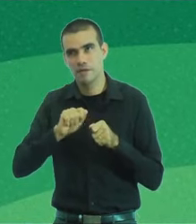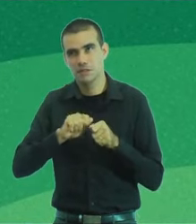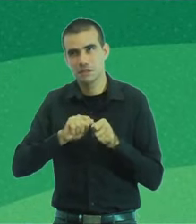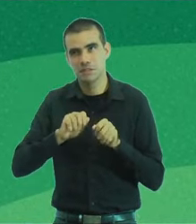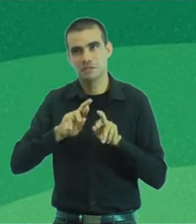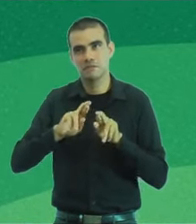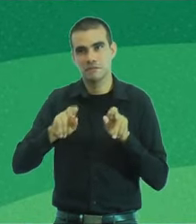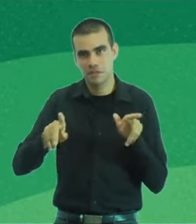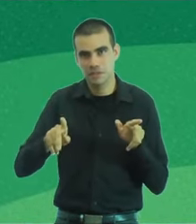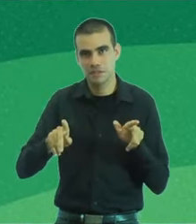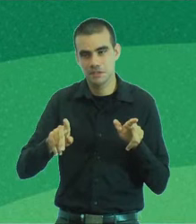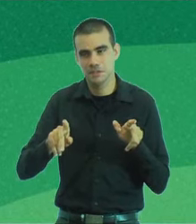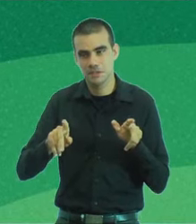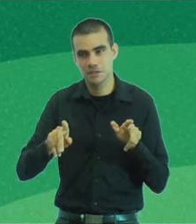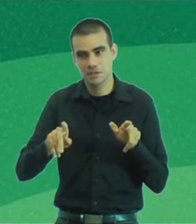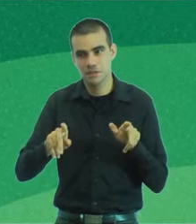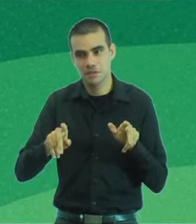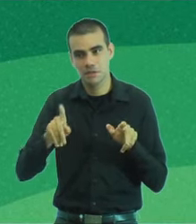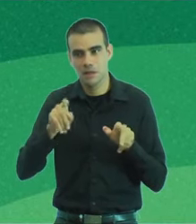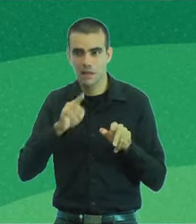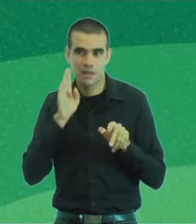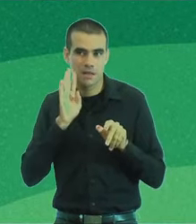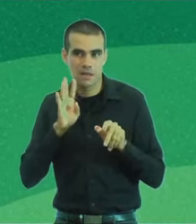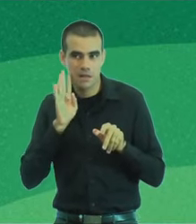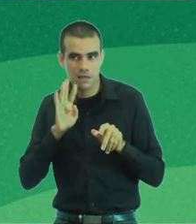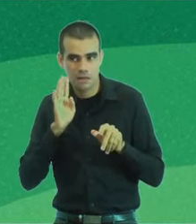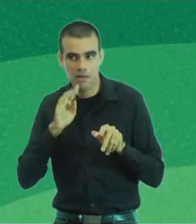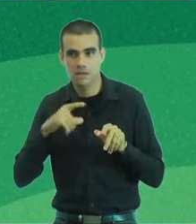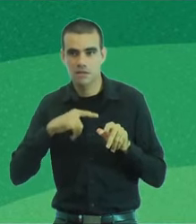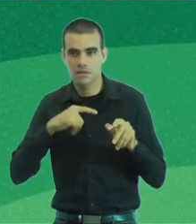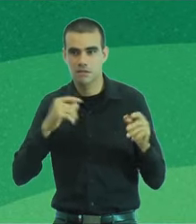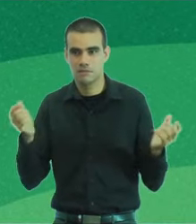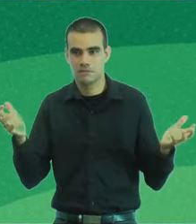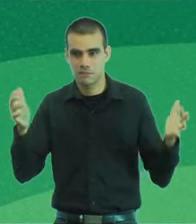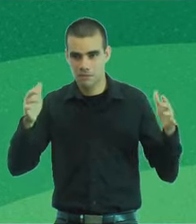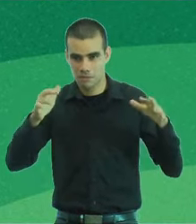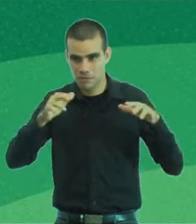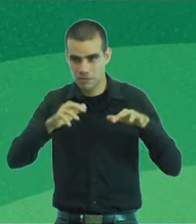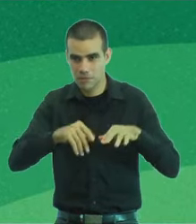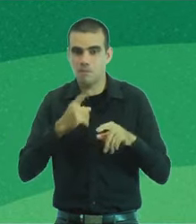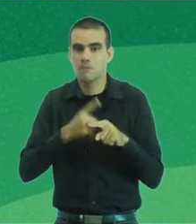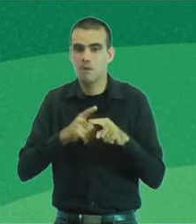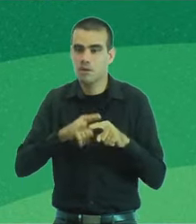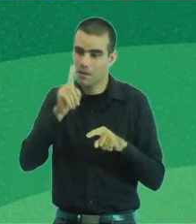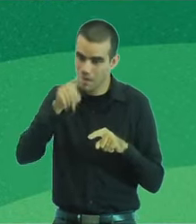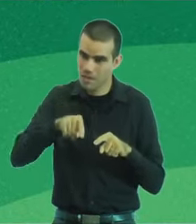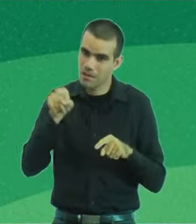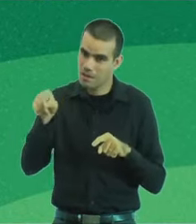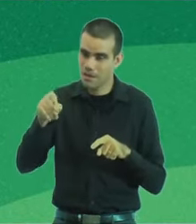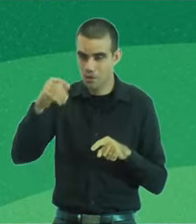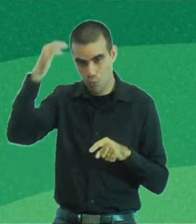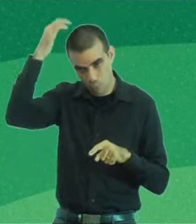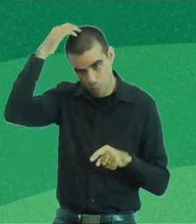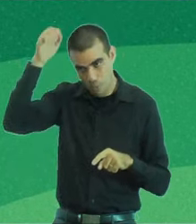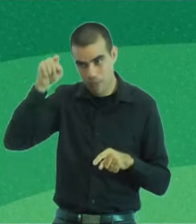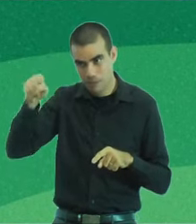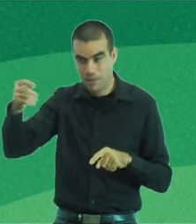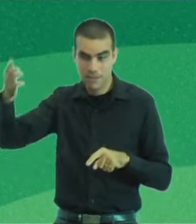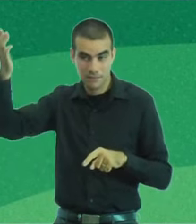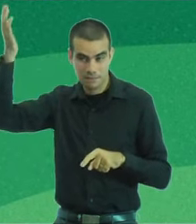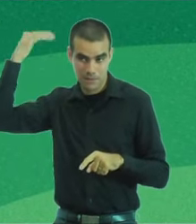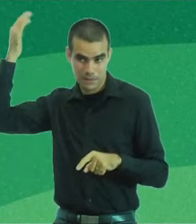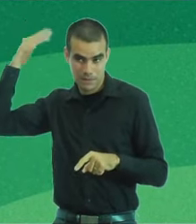diferente porque talvez seja legal e a gente está reunido aqui por conta disso porque alguém lá